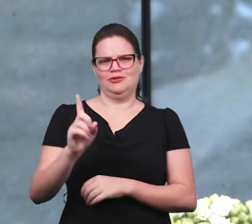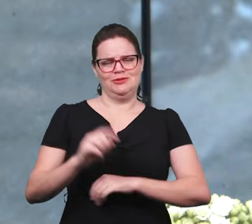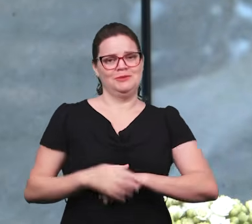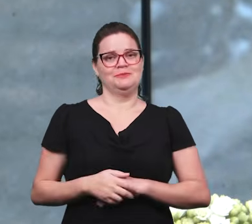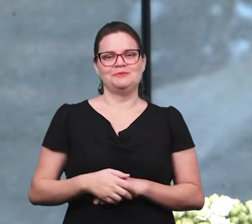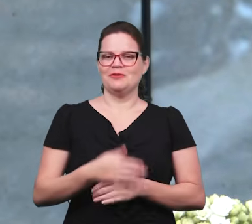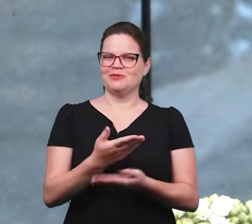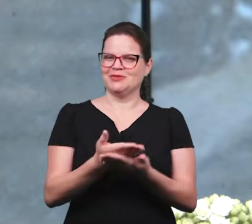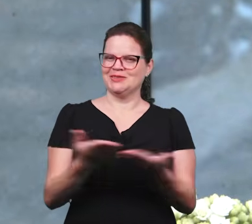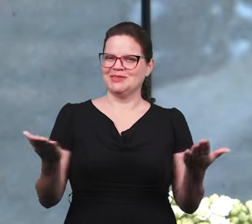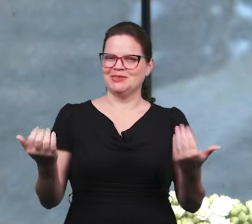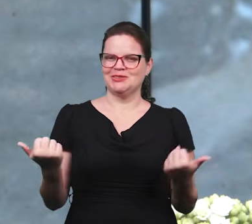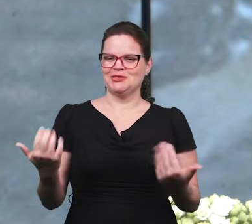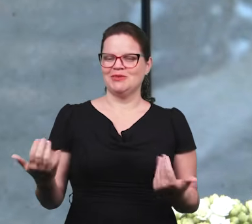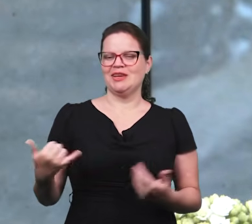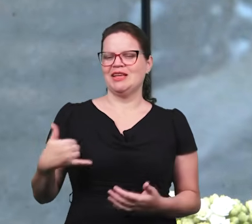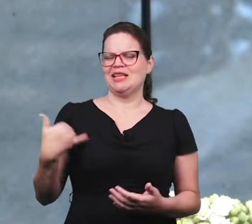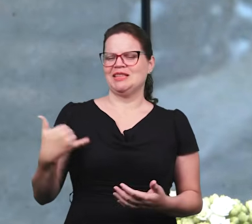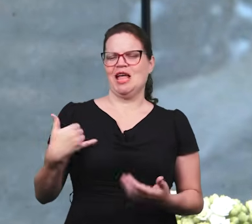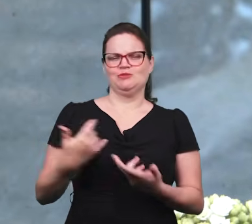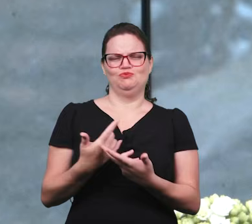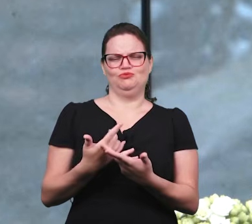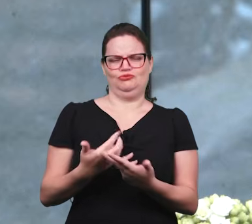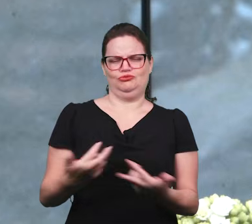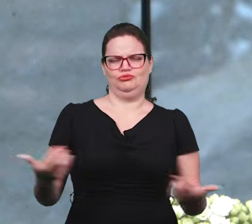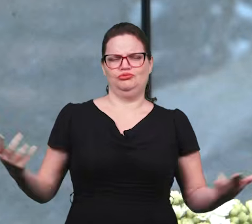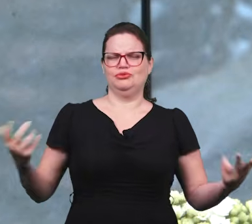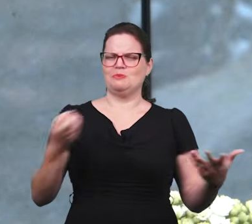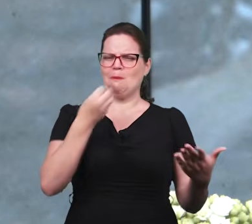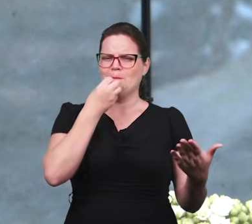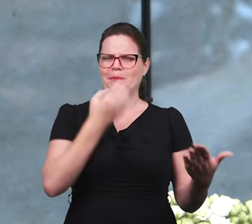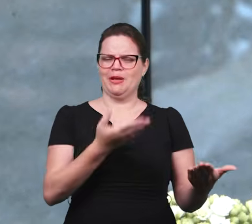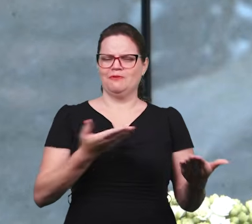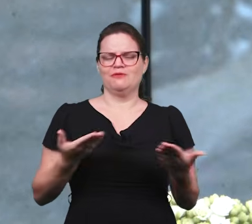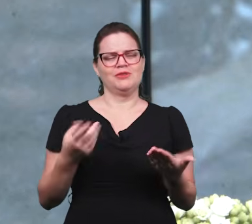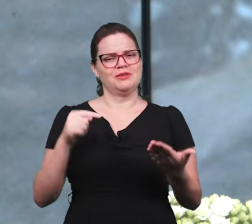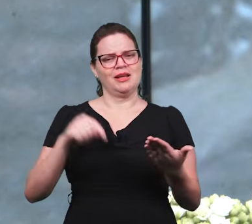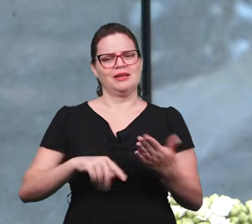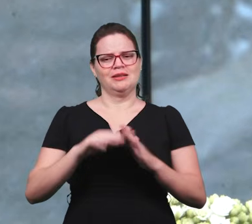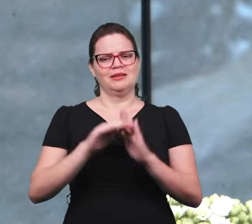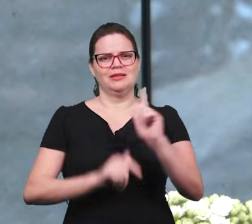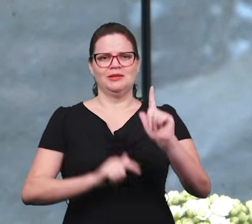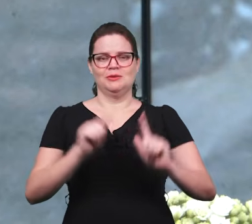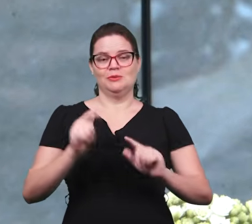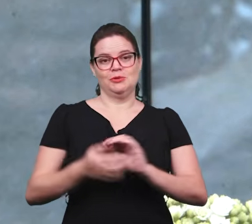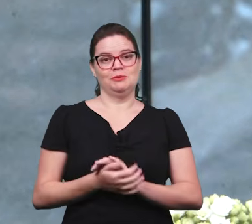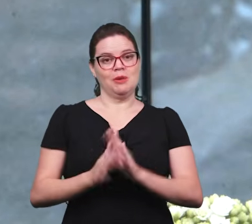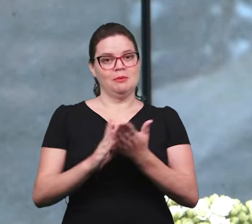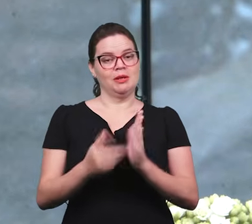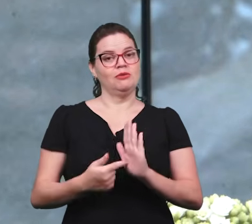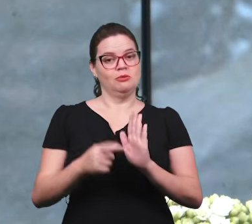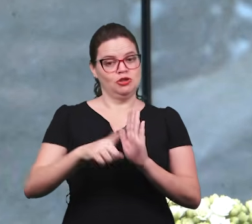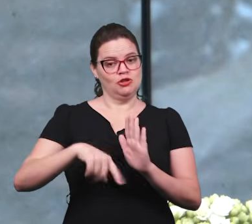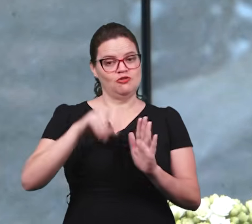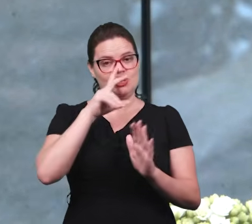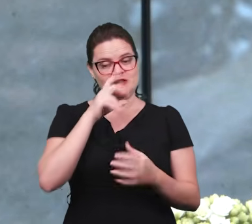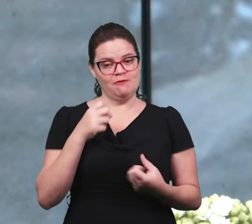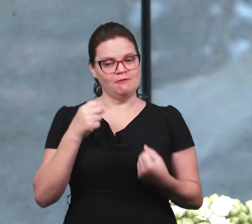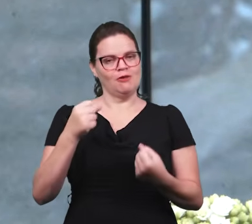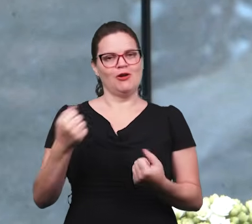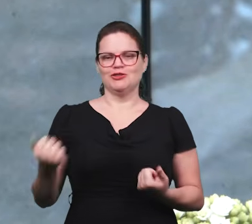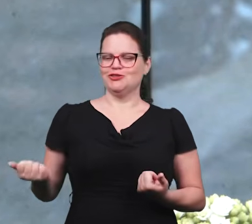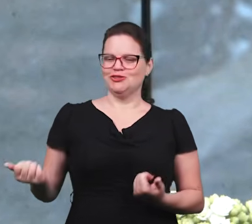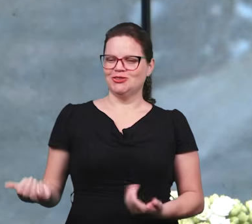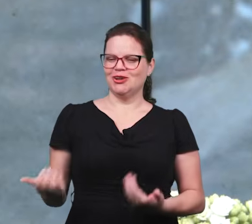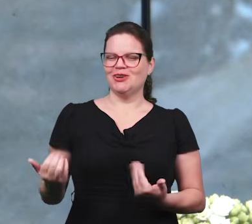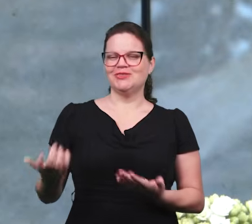idades, seja bem-vindo ao programa Os Dias da Minha Mocidade. Jovens, sois fortes, é o que diz a palavra do Senhor, e o Senhor nos chama